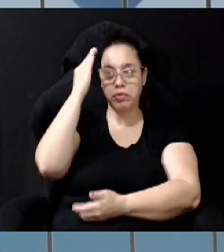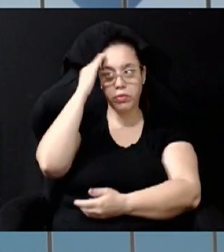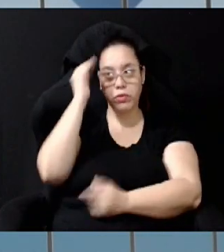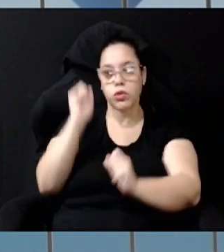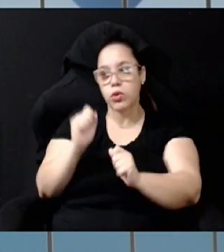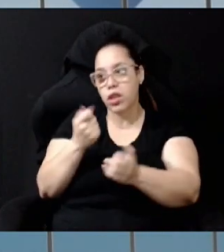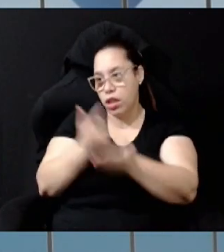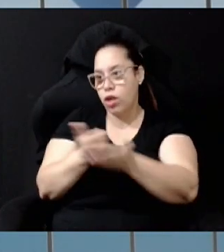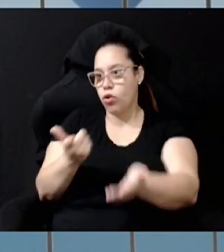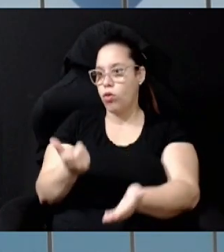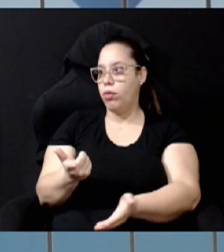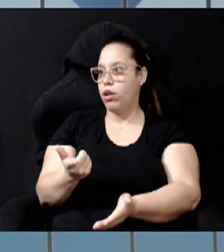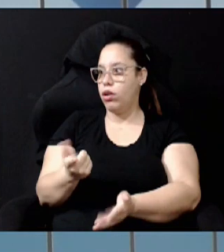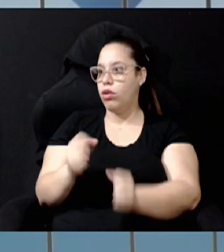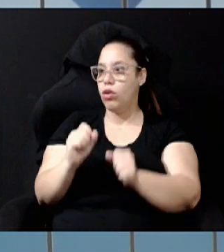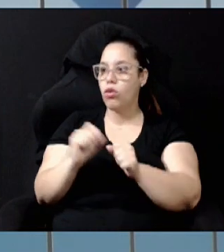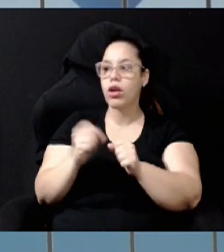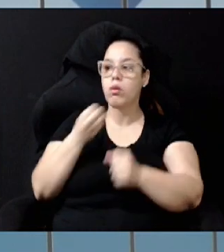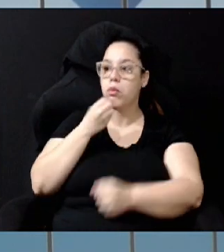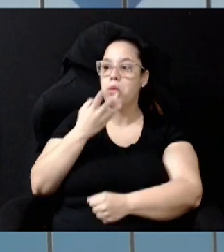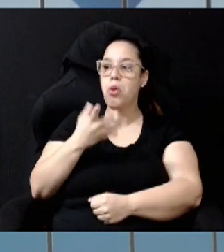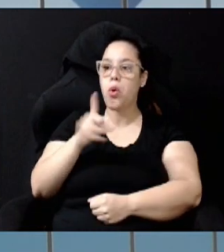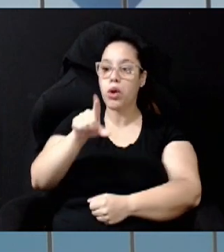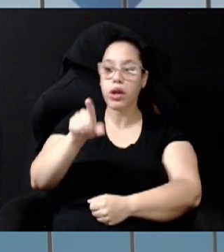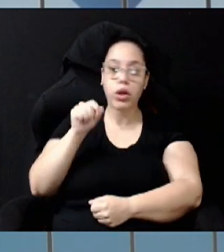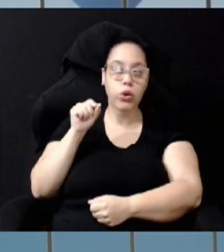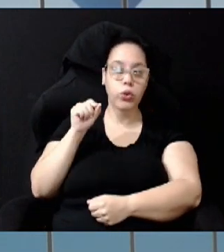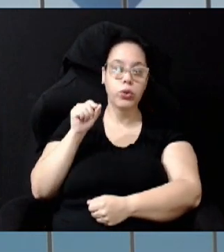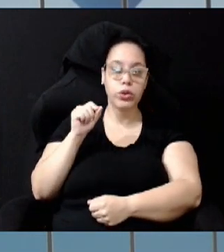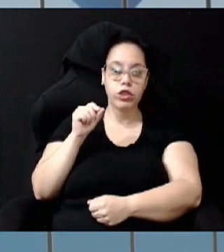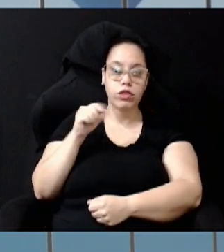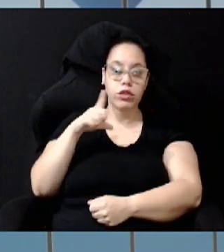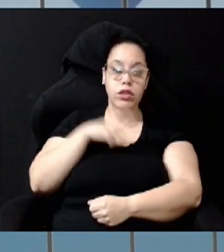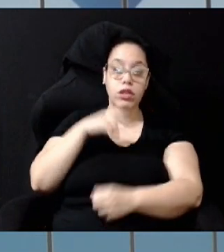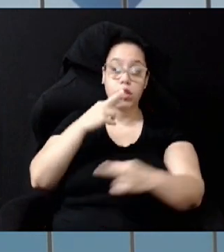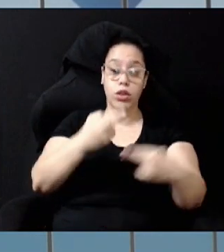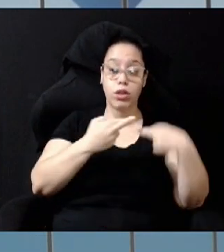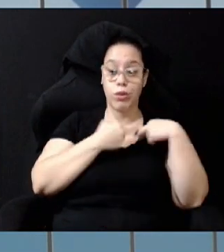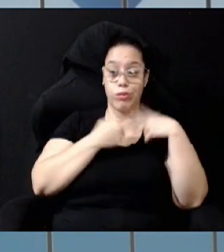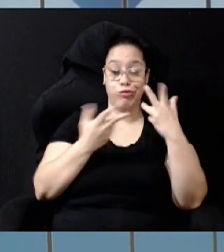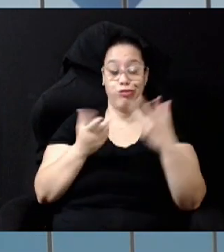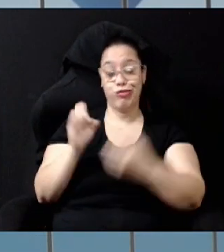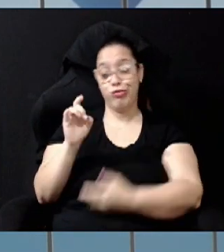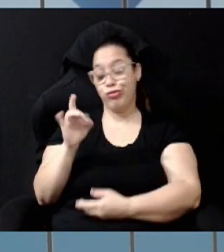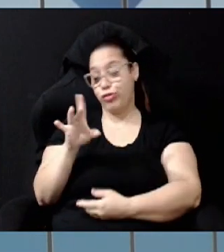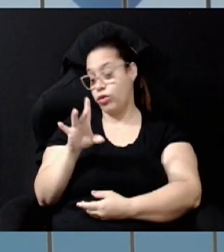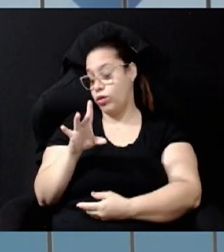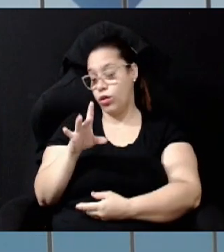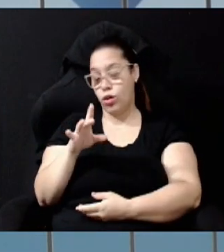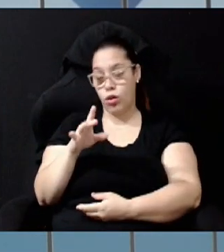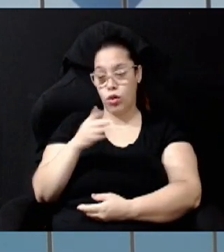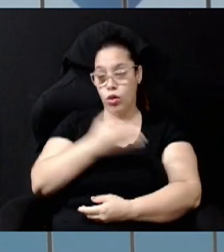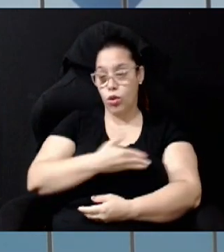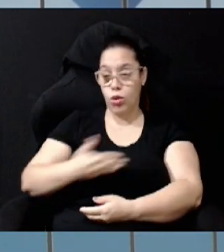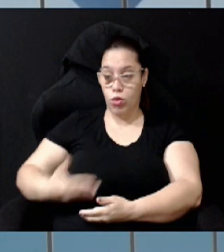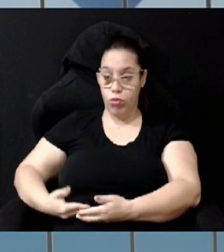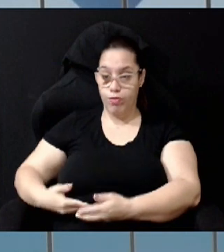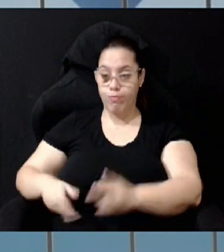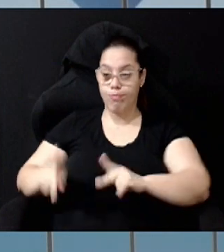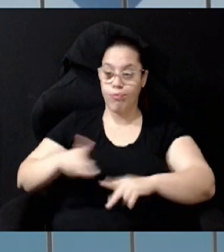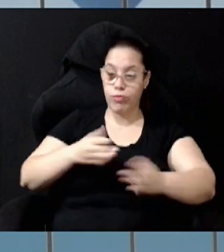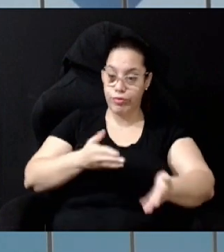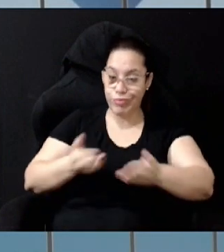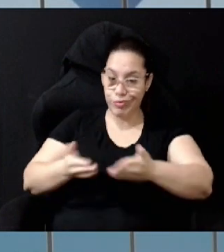fazer boas escolhas, porque todo mundo tem a sua responsabilidade, né? Não é só poder público, mas todos têm a sua parcela e a sua contribuição.